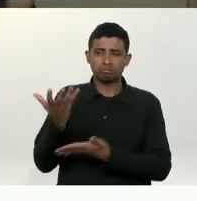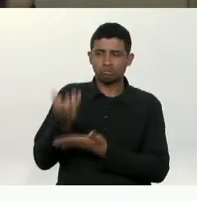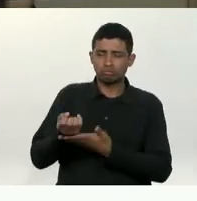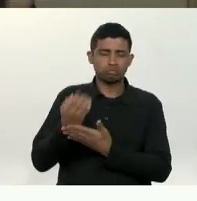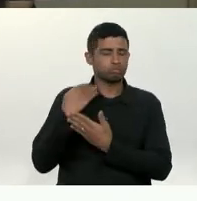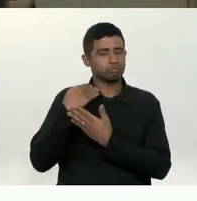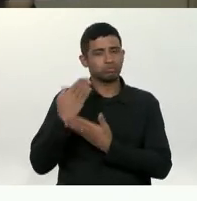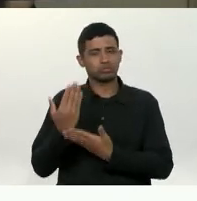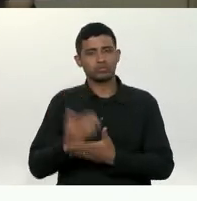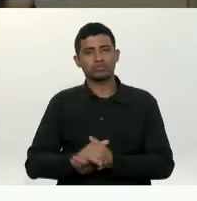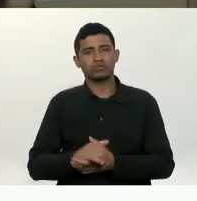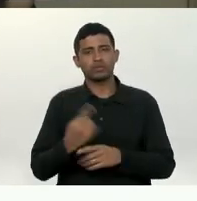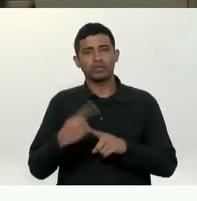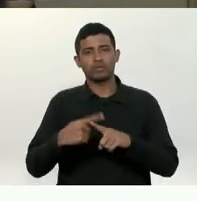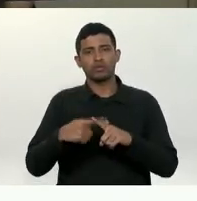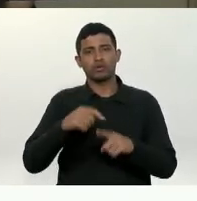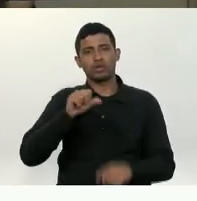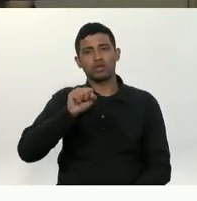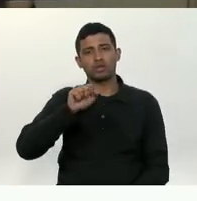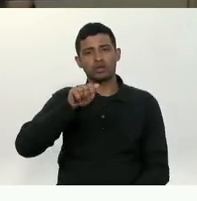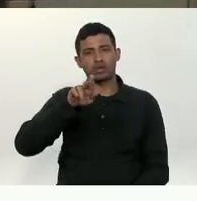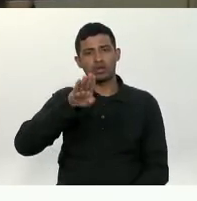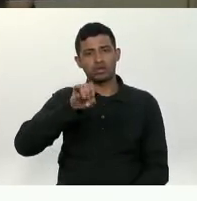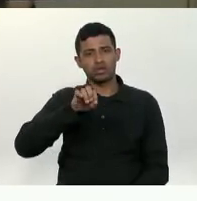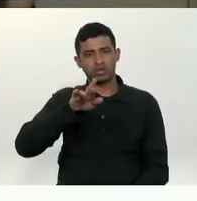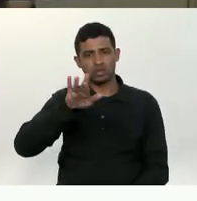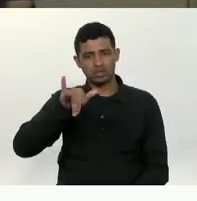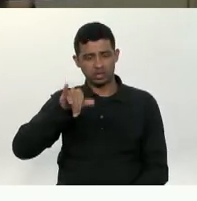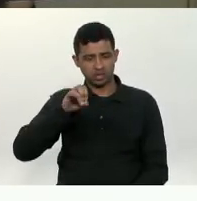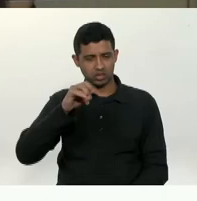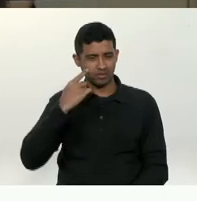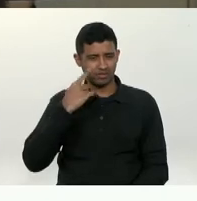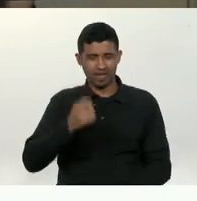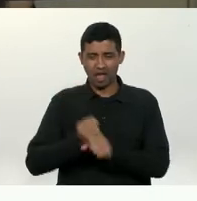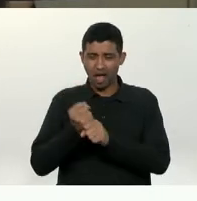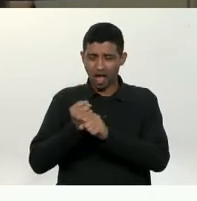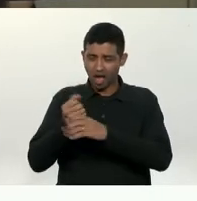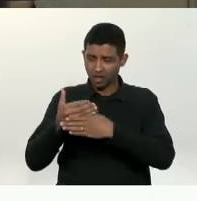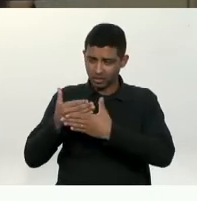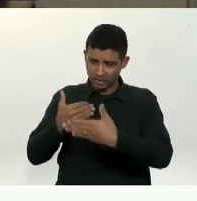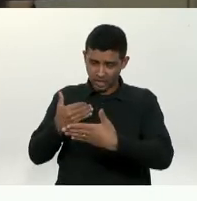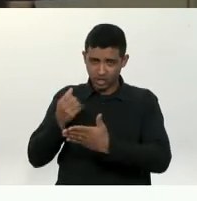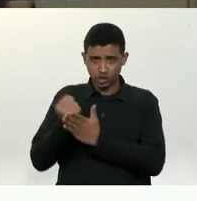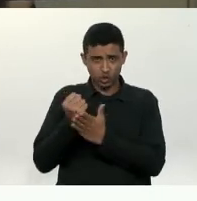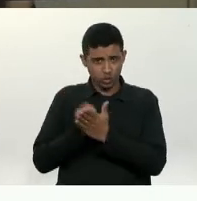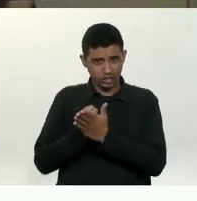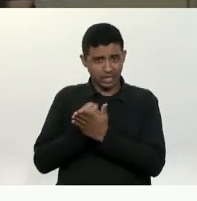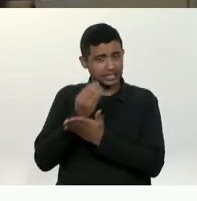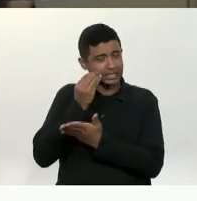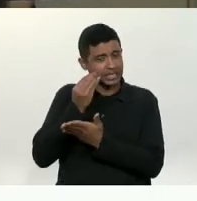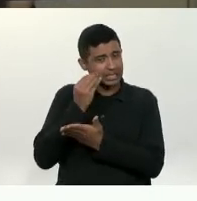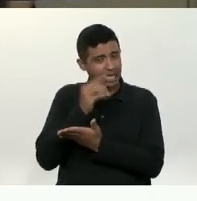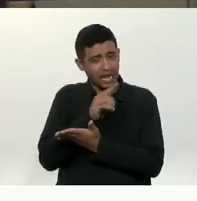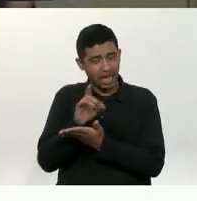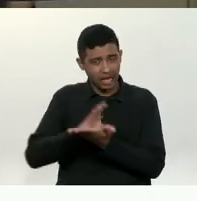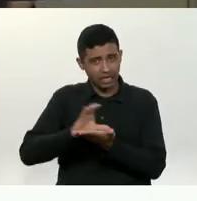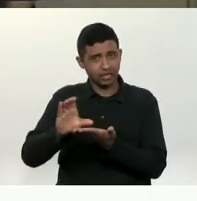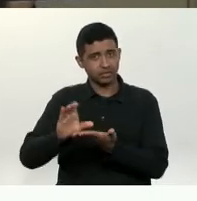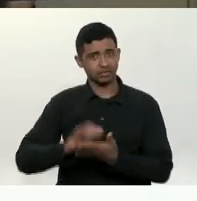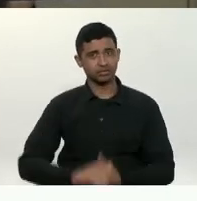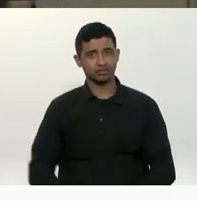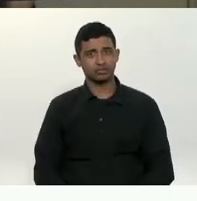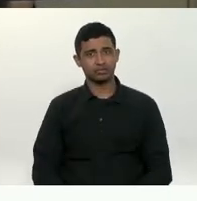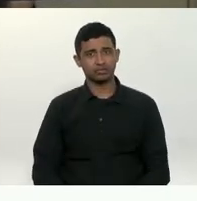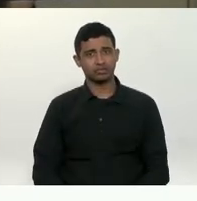verdade, a Segue Rio, ela recebe antecipadamente anos de contrato para poder viabilizar o investimento. Nesse modelo de